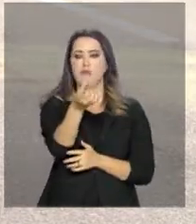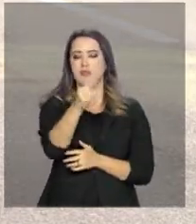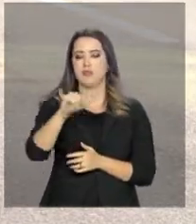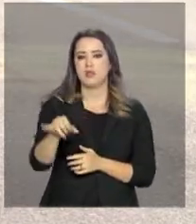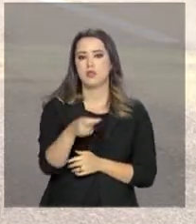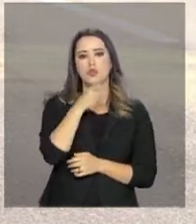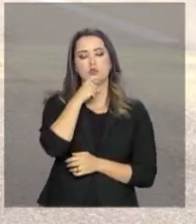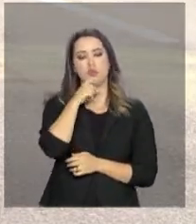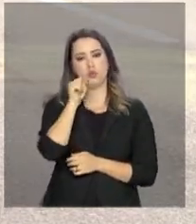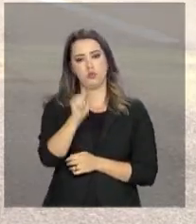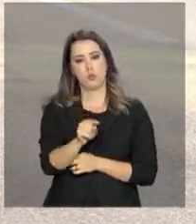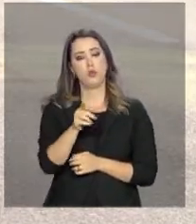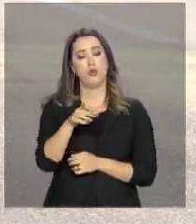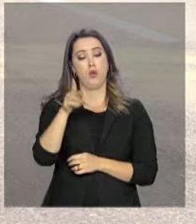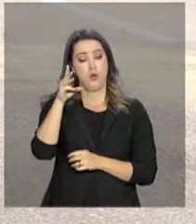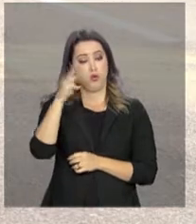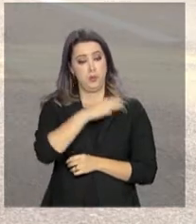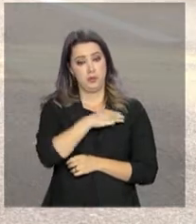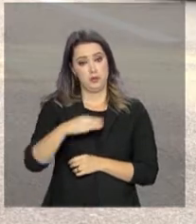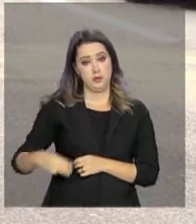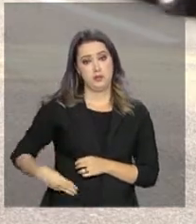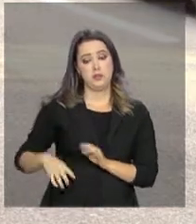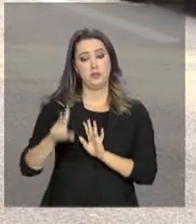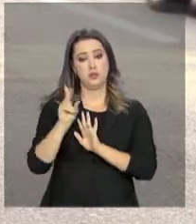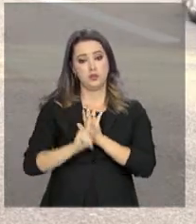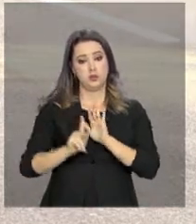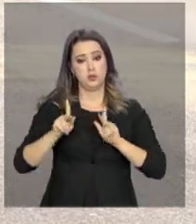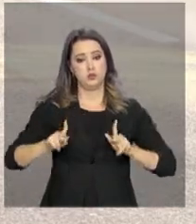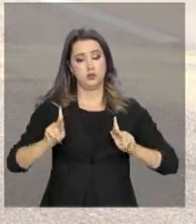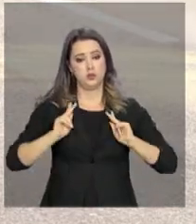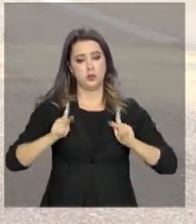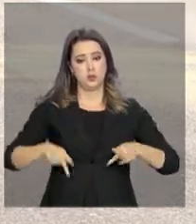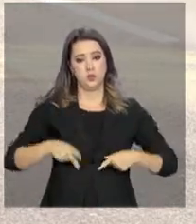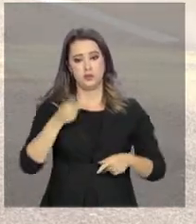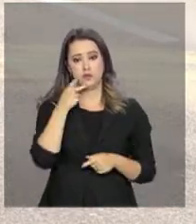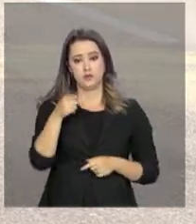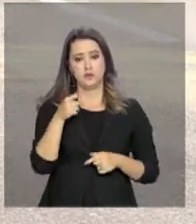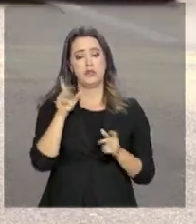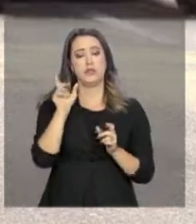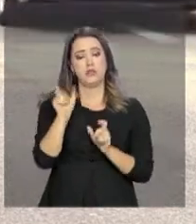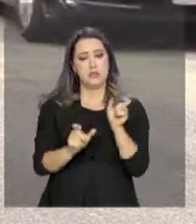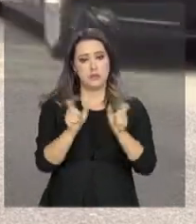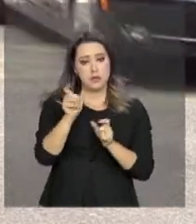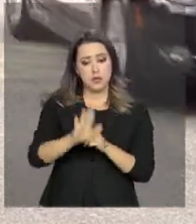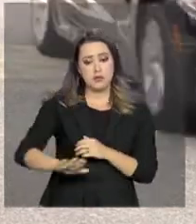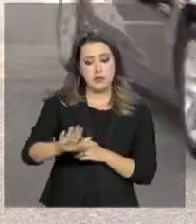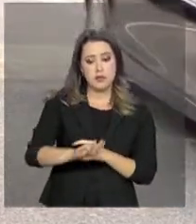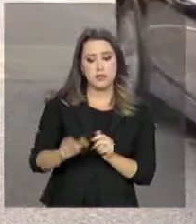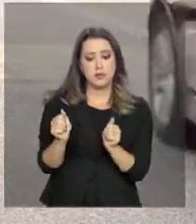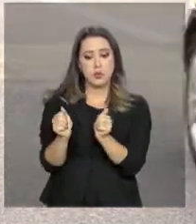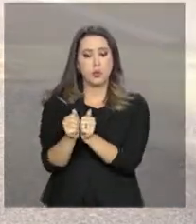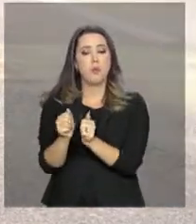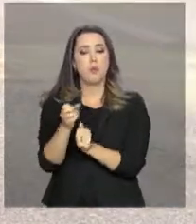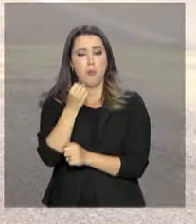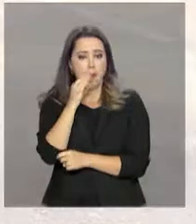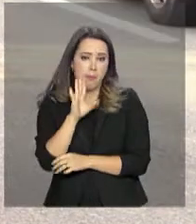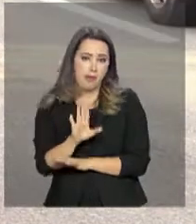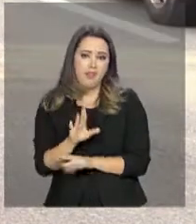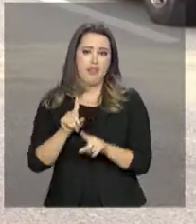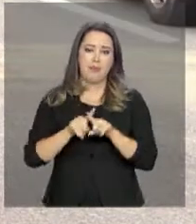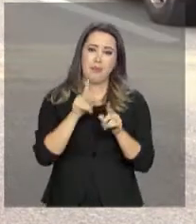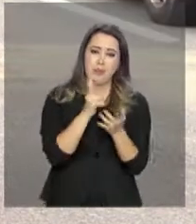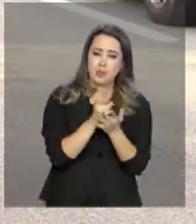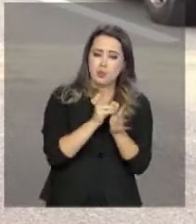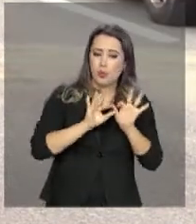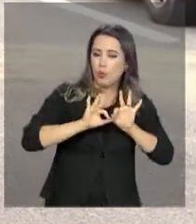brasil garante que as crianças brasileiras estão em boas condições apesar da vulnerabilidade de estarem longe dos pais a